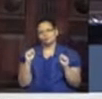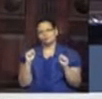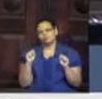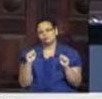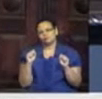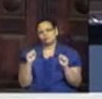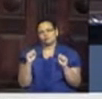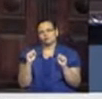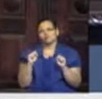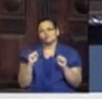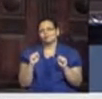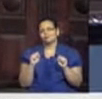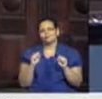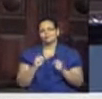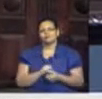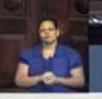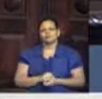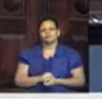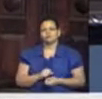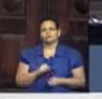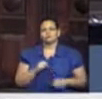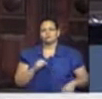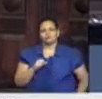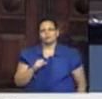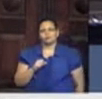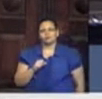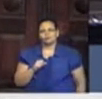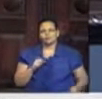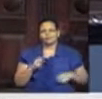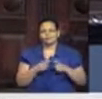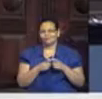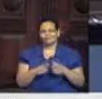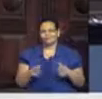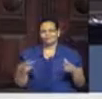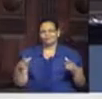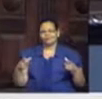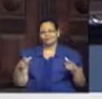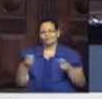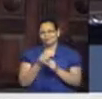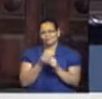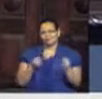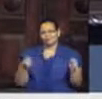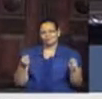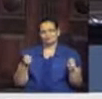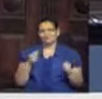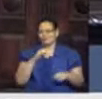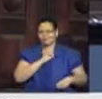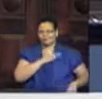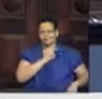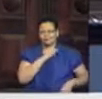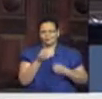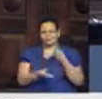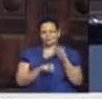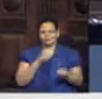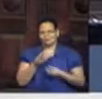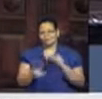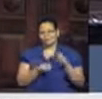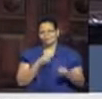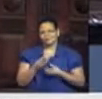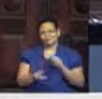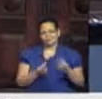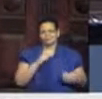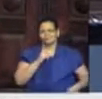que com a gama imensa de incentivos fiscais que